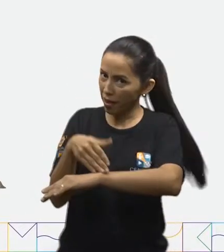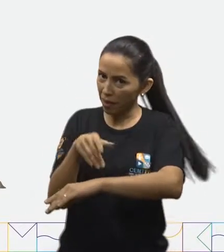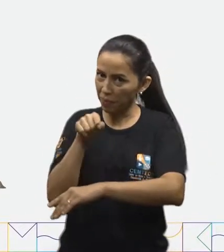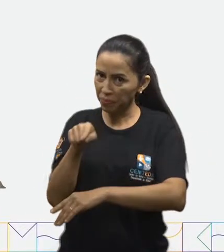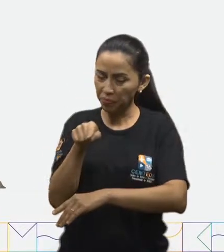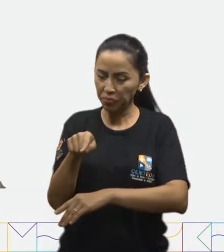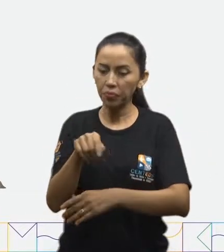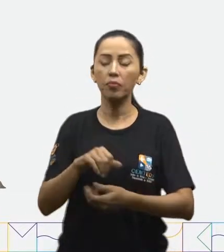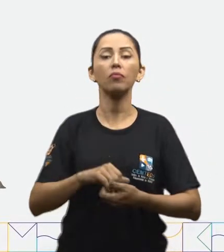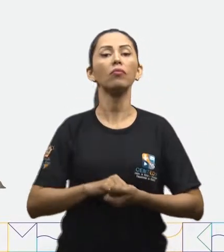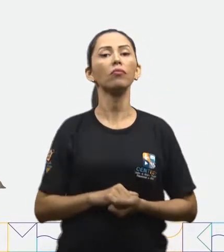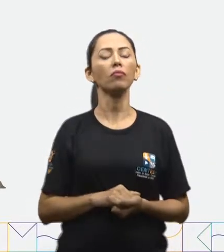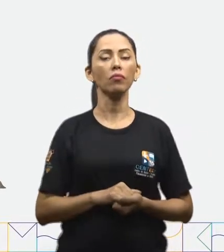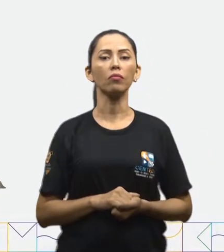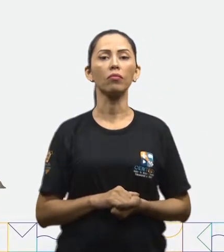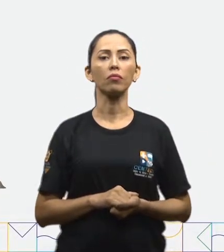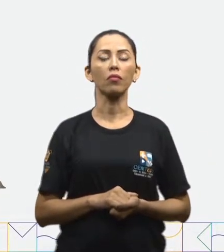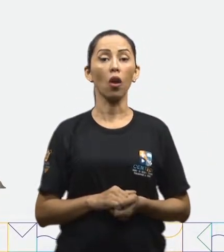novamente.